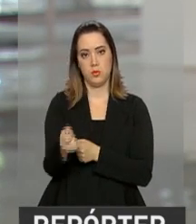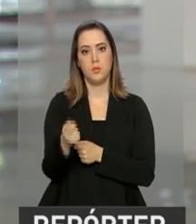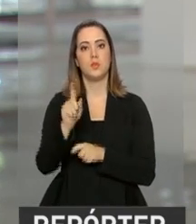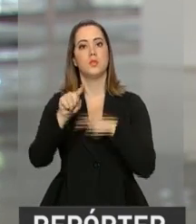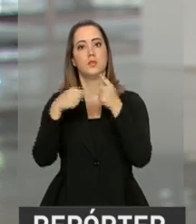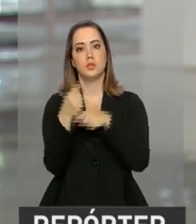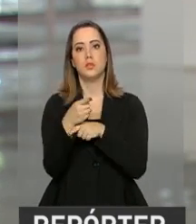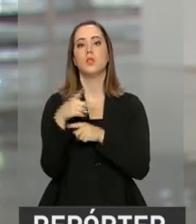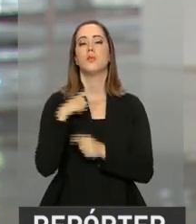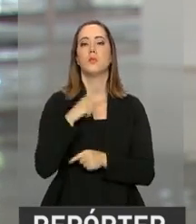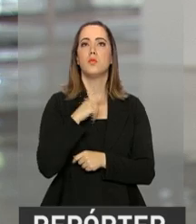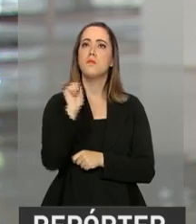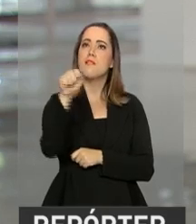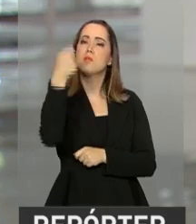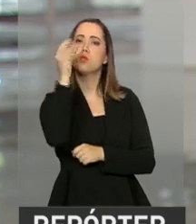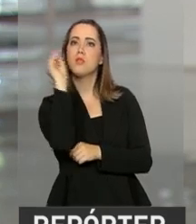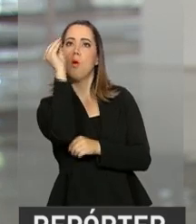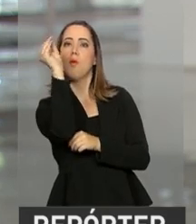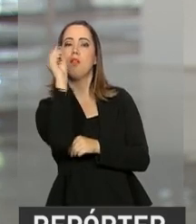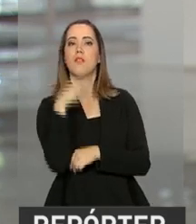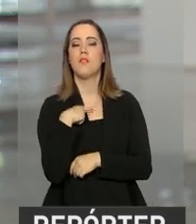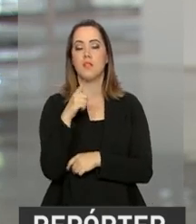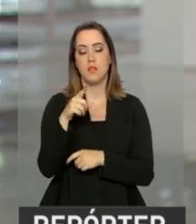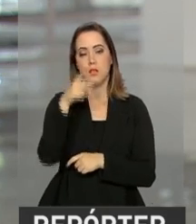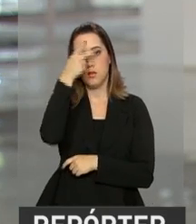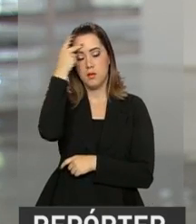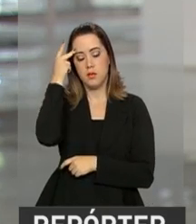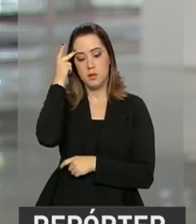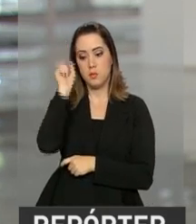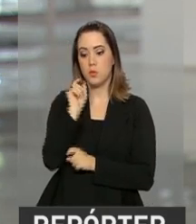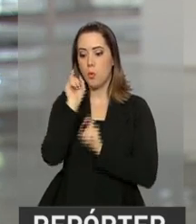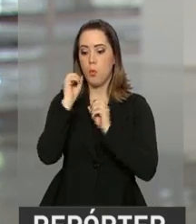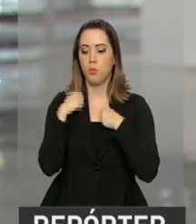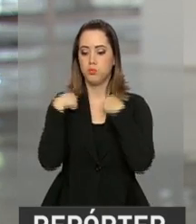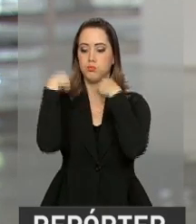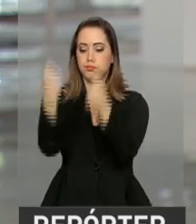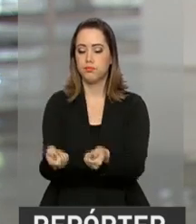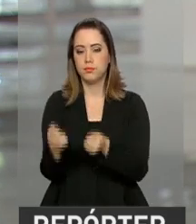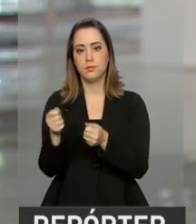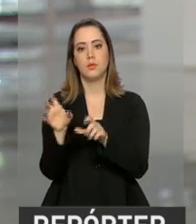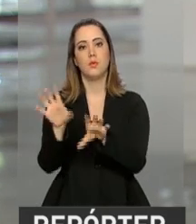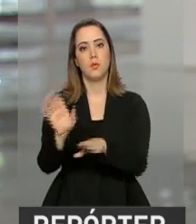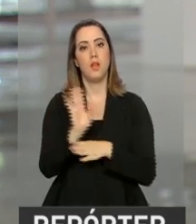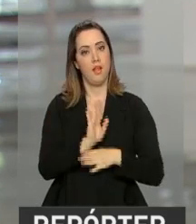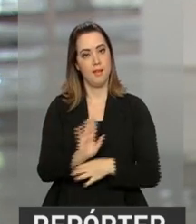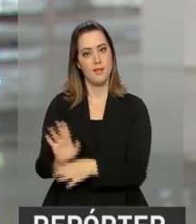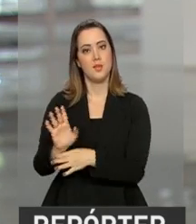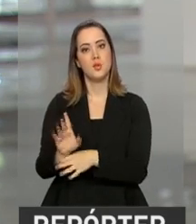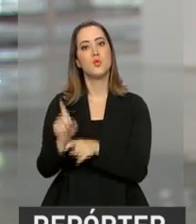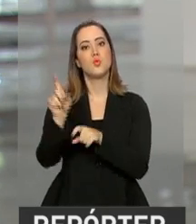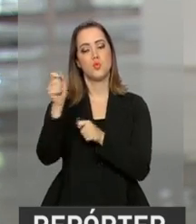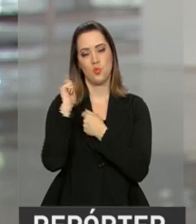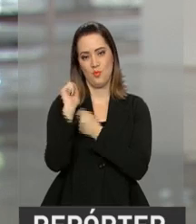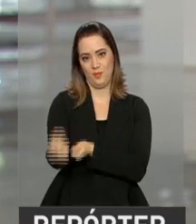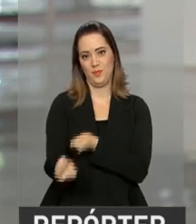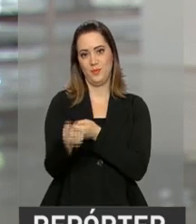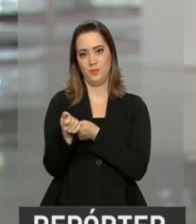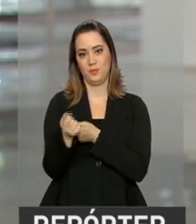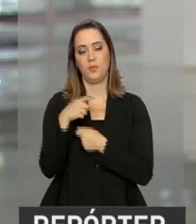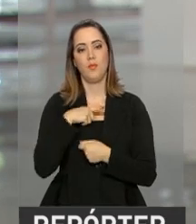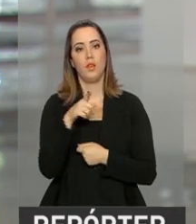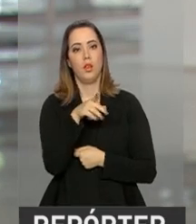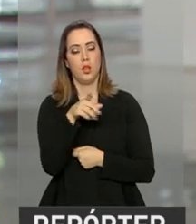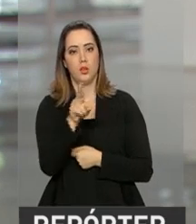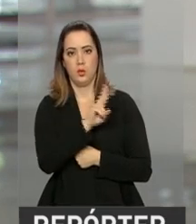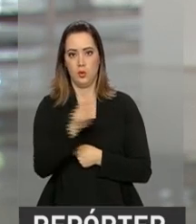sinal e aí os pescadores jogam a tarrafa algum desses botos já ficaram conhecidos pelos pescadores e ganharam até apelidos um dos mais